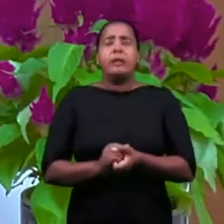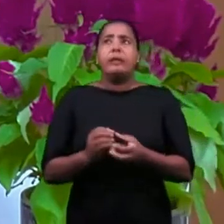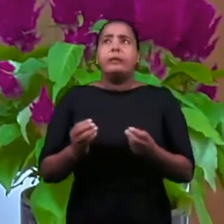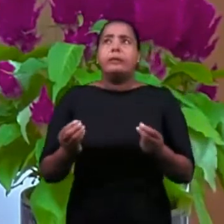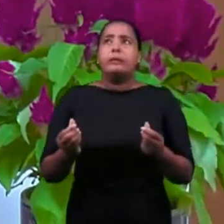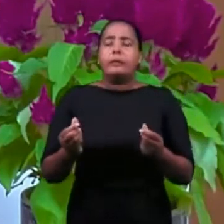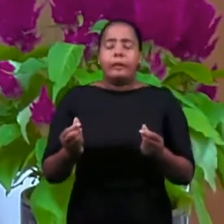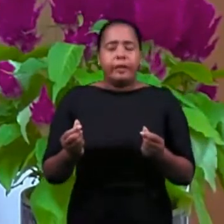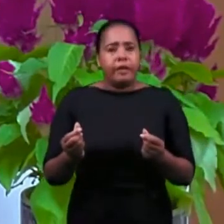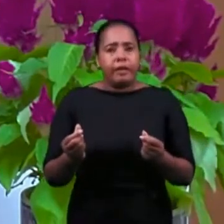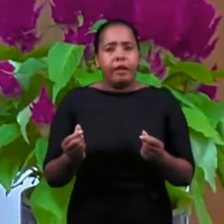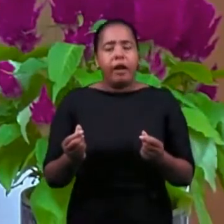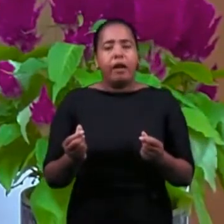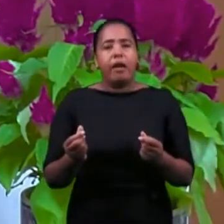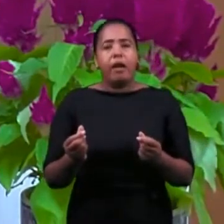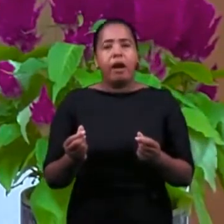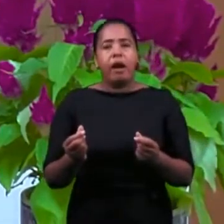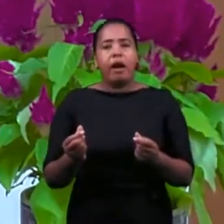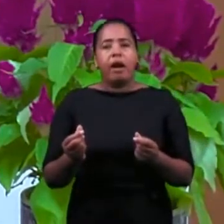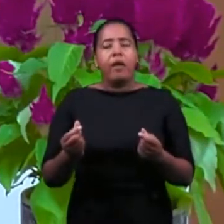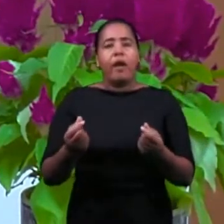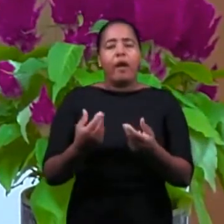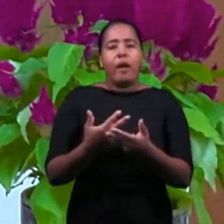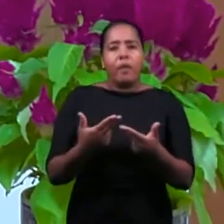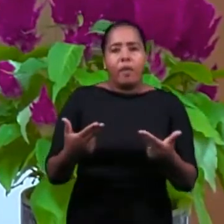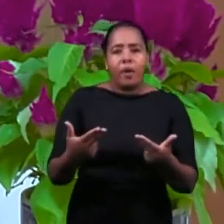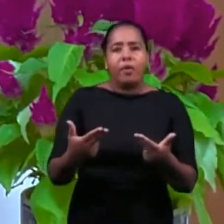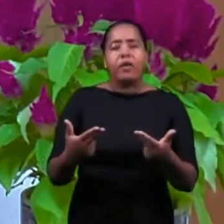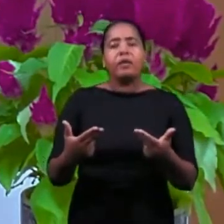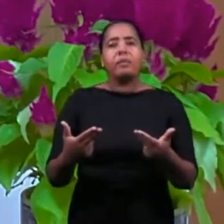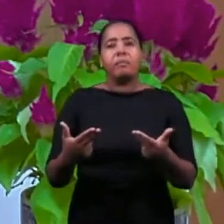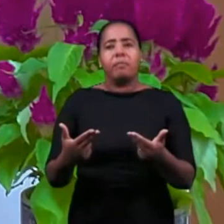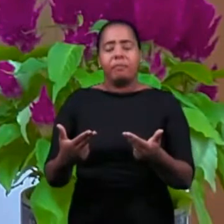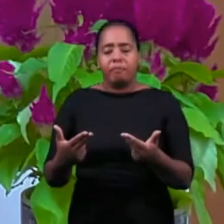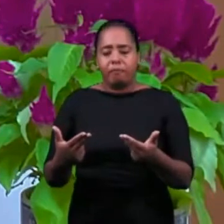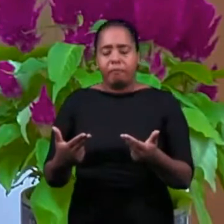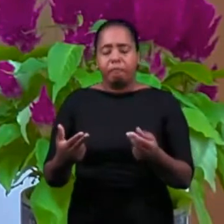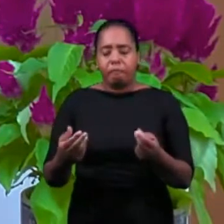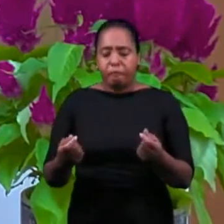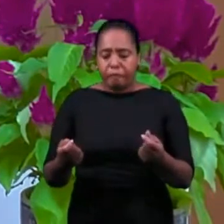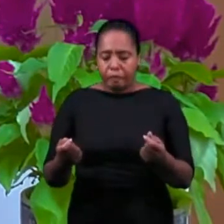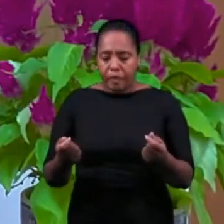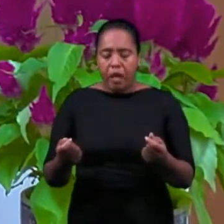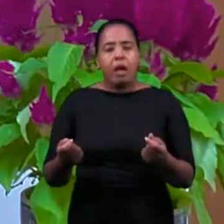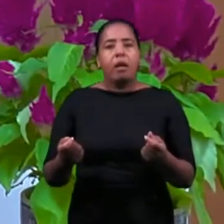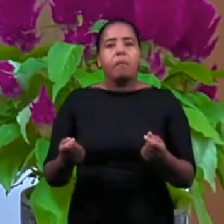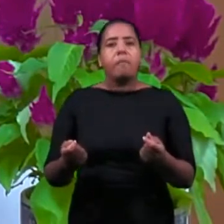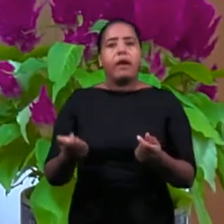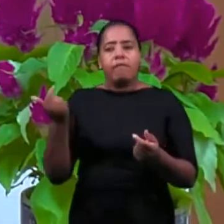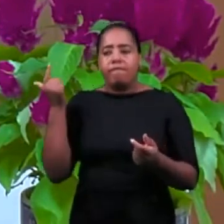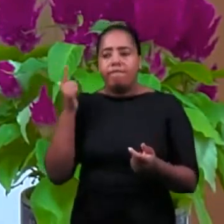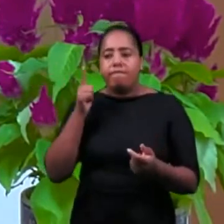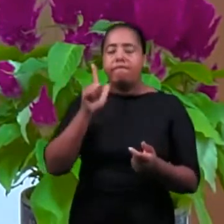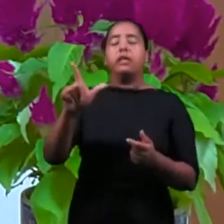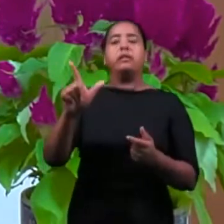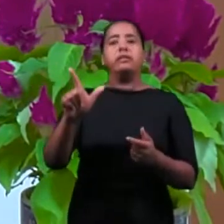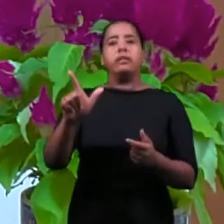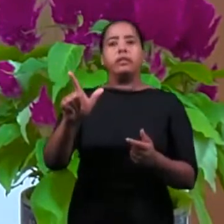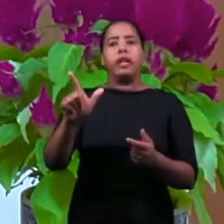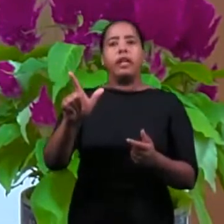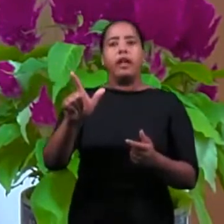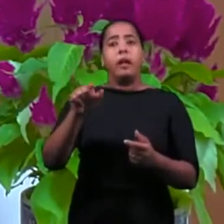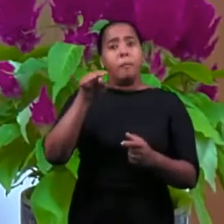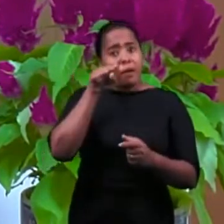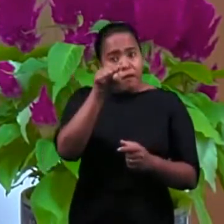está para ser, não é, vencido, ou para ser ganha, para que você possa